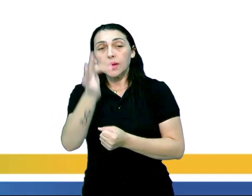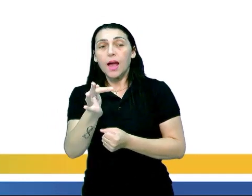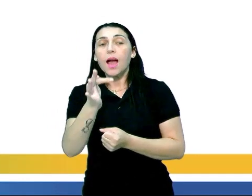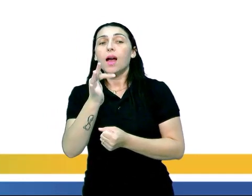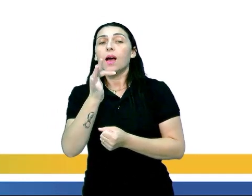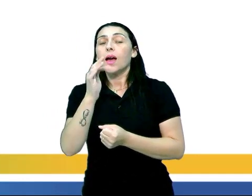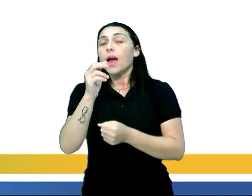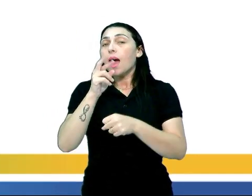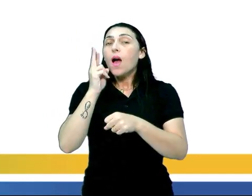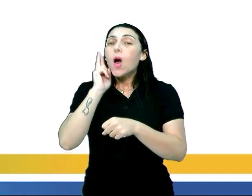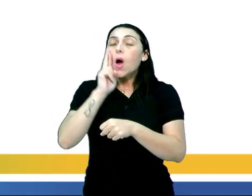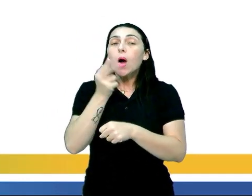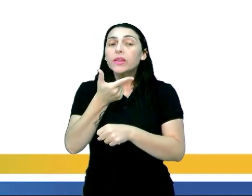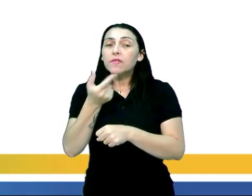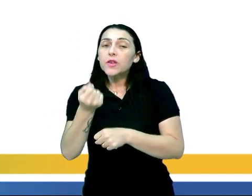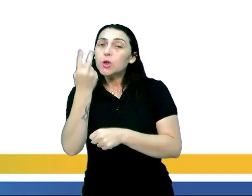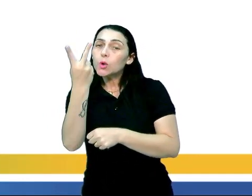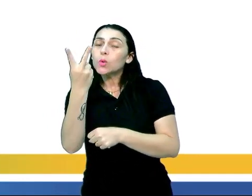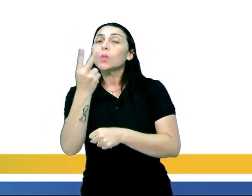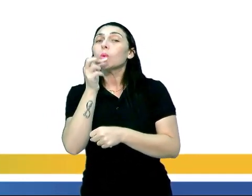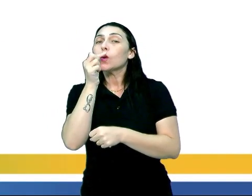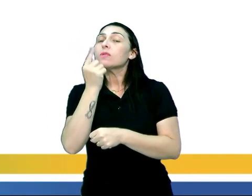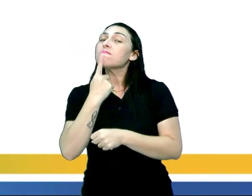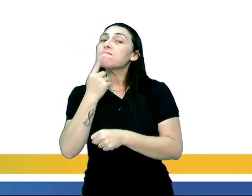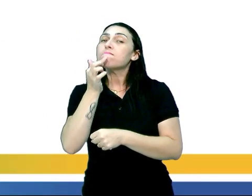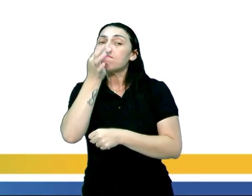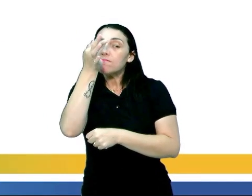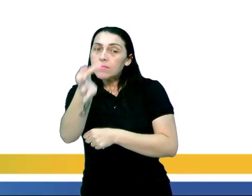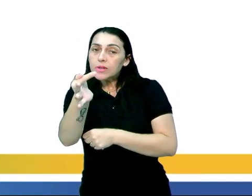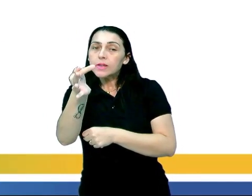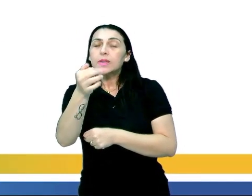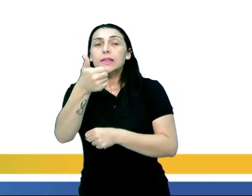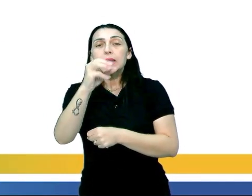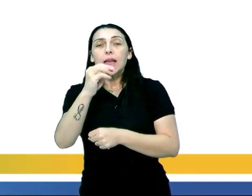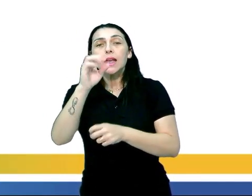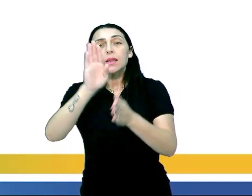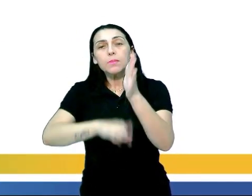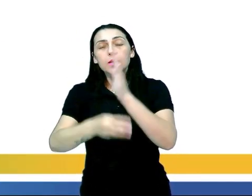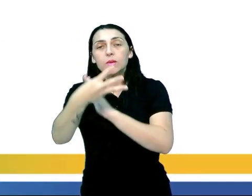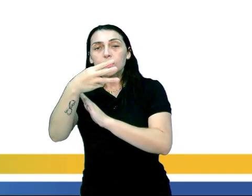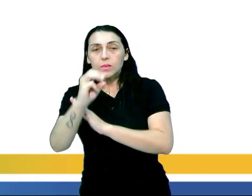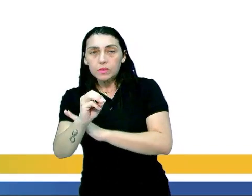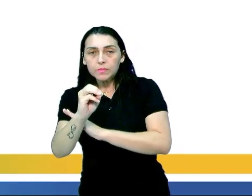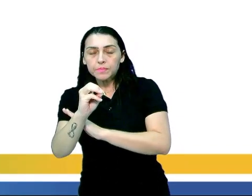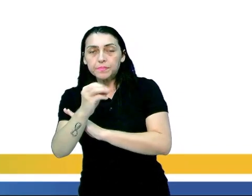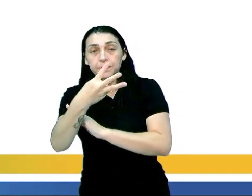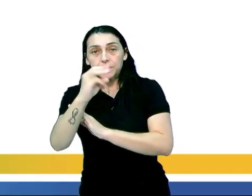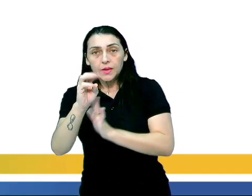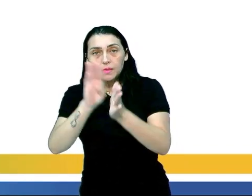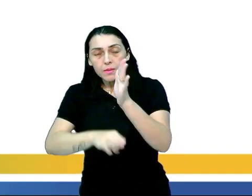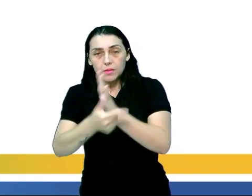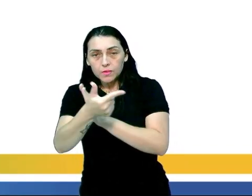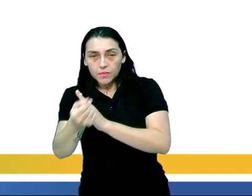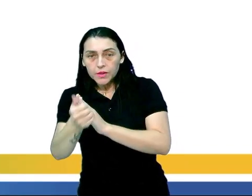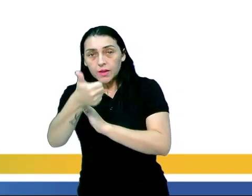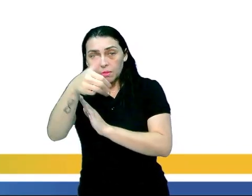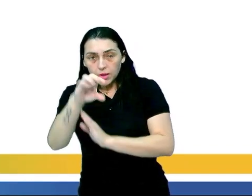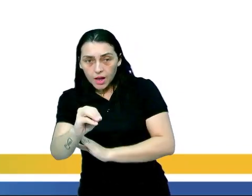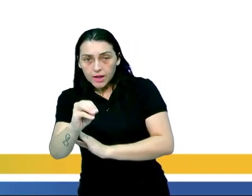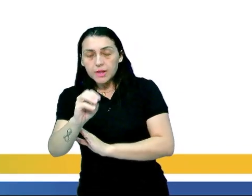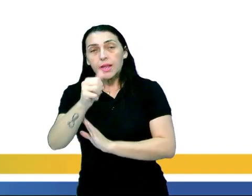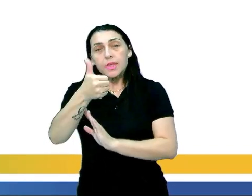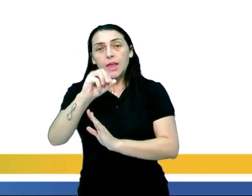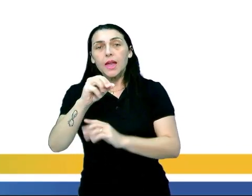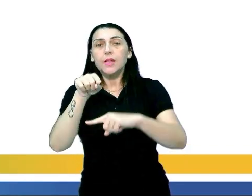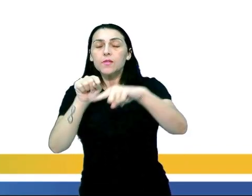rosa vale 20, 2 flores vermelhas, 10 menos 30, 30 menos 20 sobra 10,